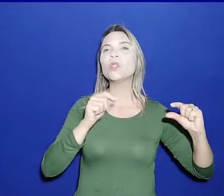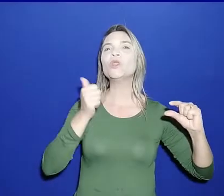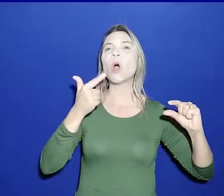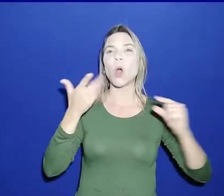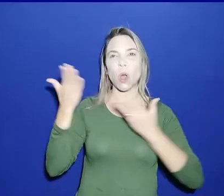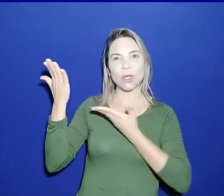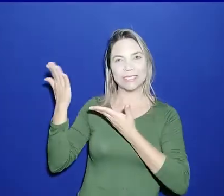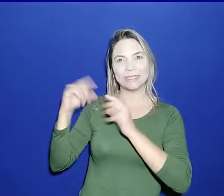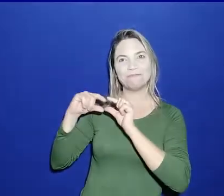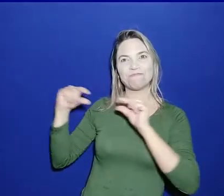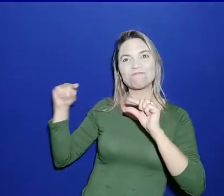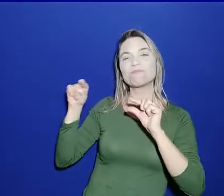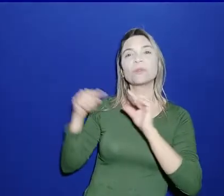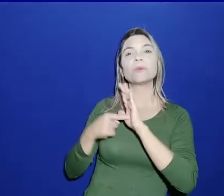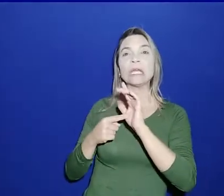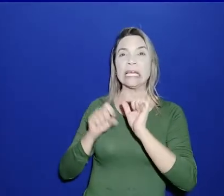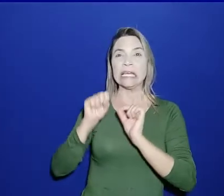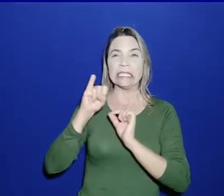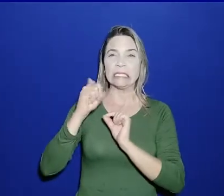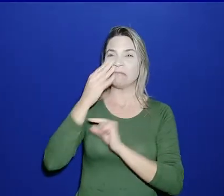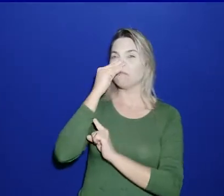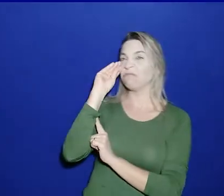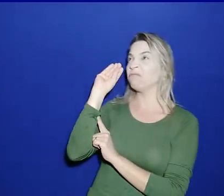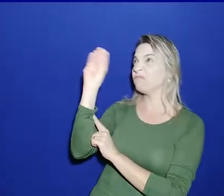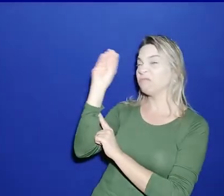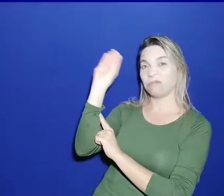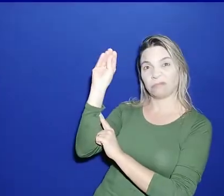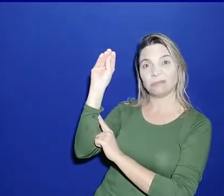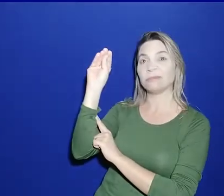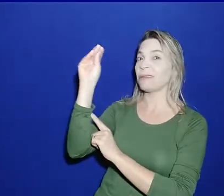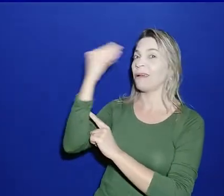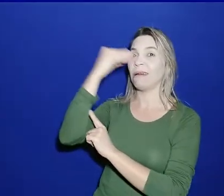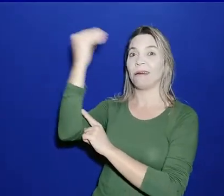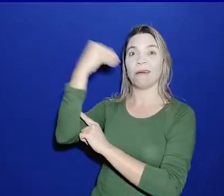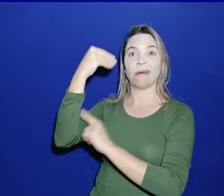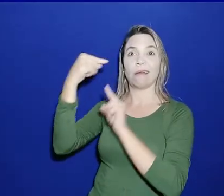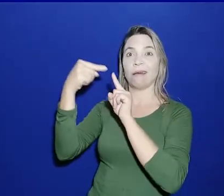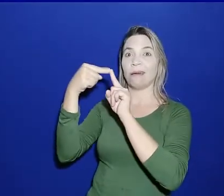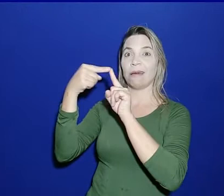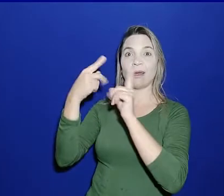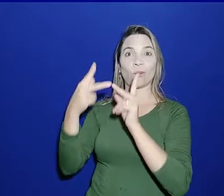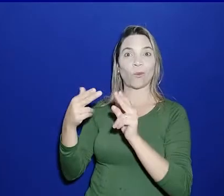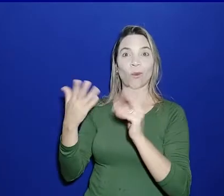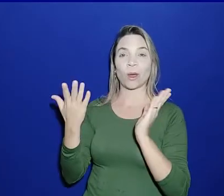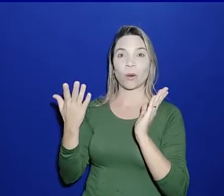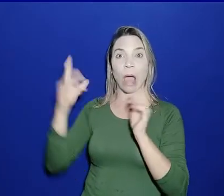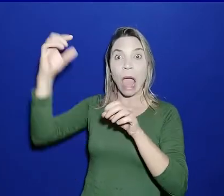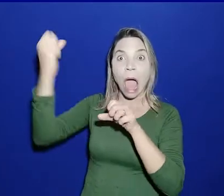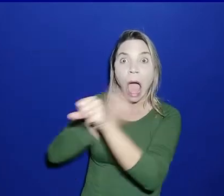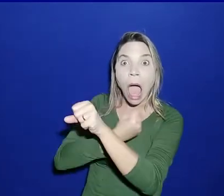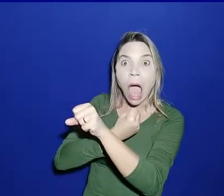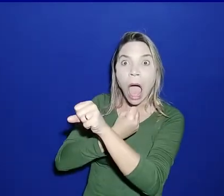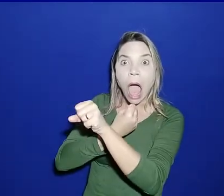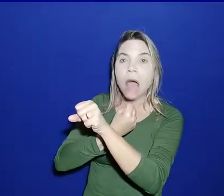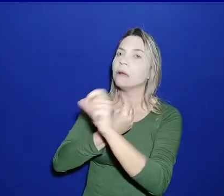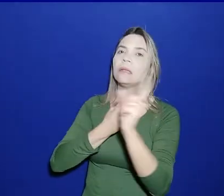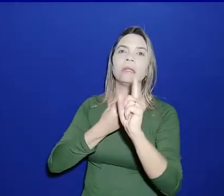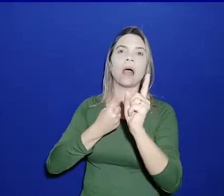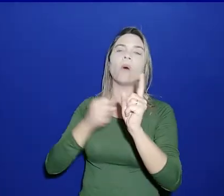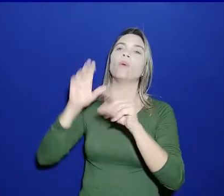verso 12. O texto bíblico diz que se negarmos a Cristo, ele também nos negará. Vingança?